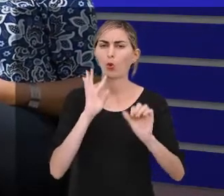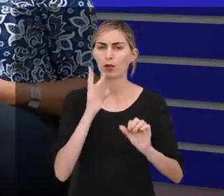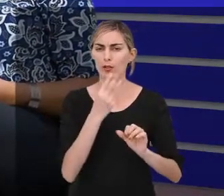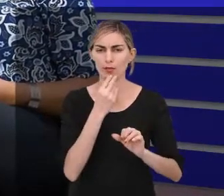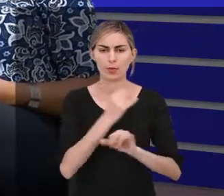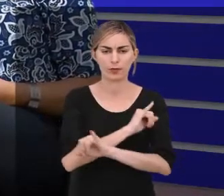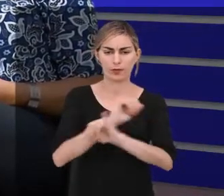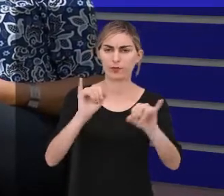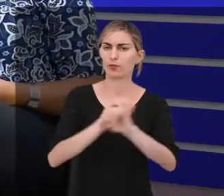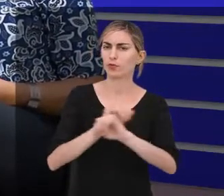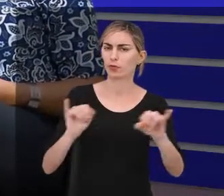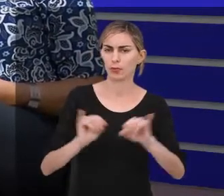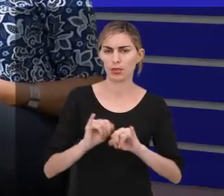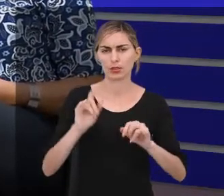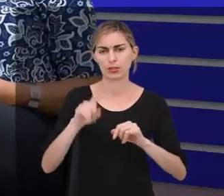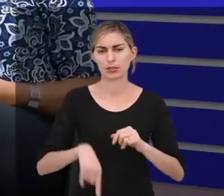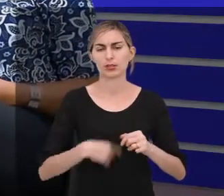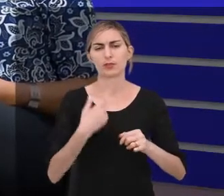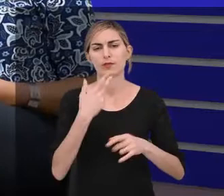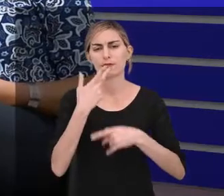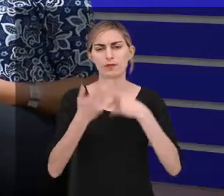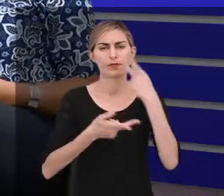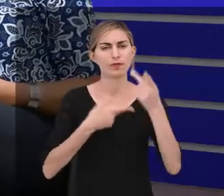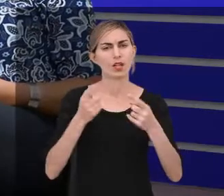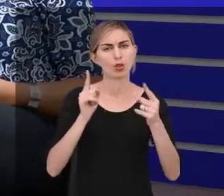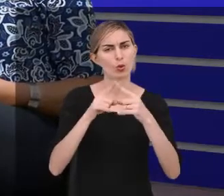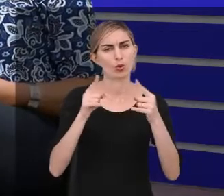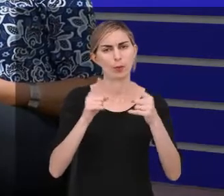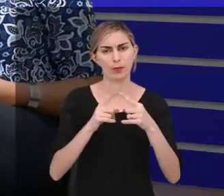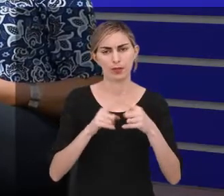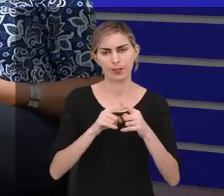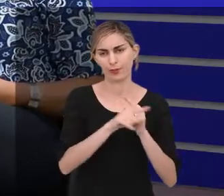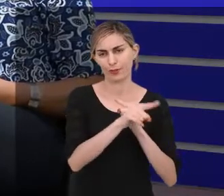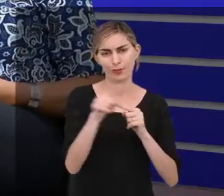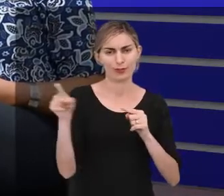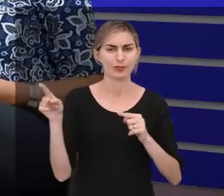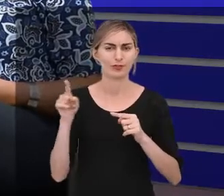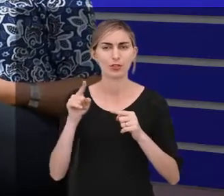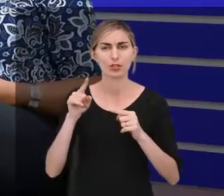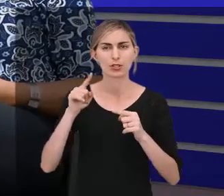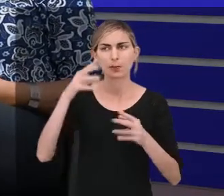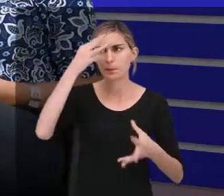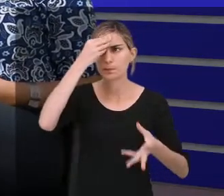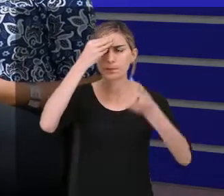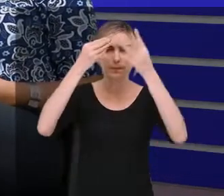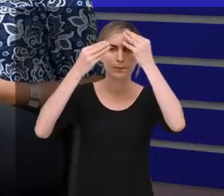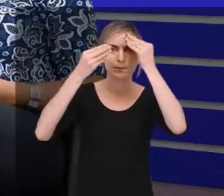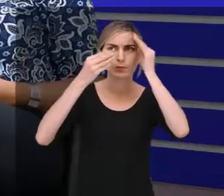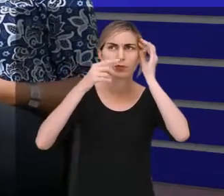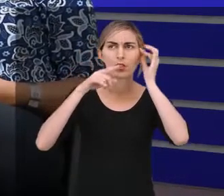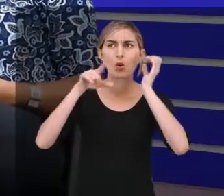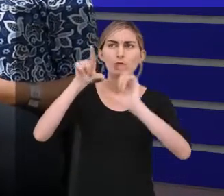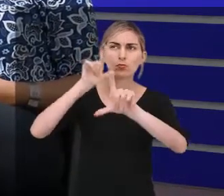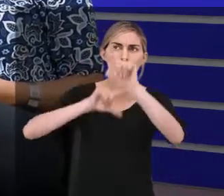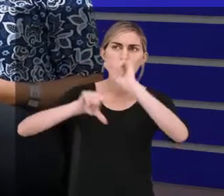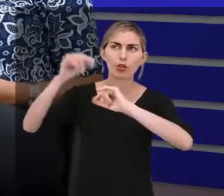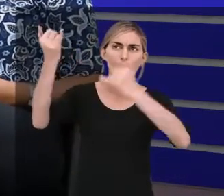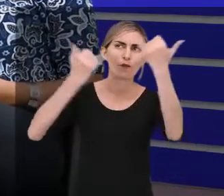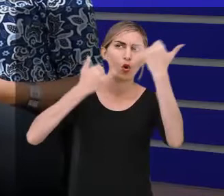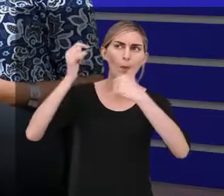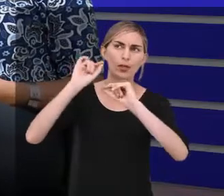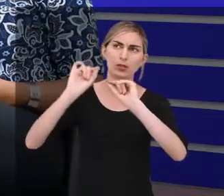em informação tem muito a ver com você filtrar informação, selecionar informação,